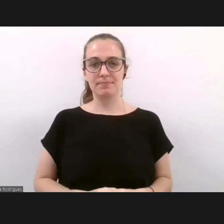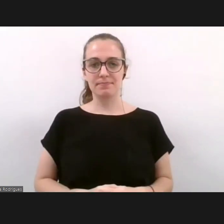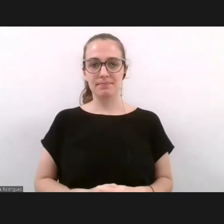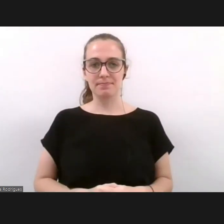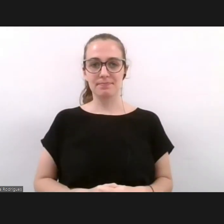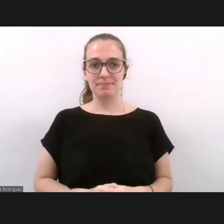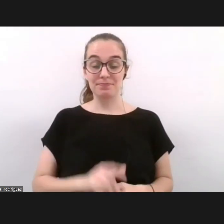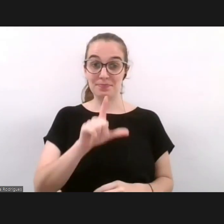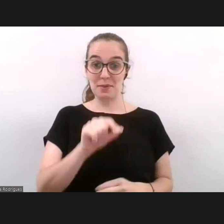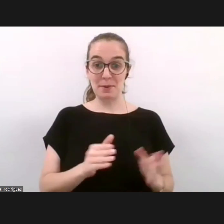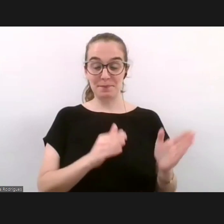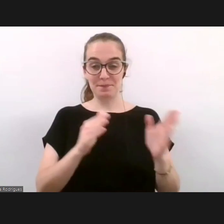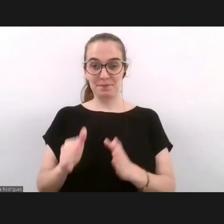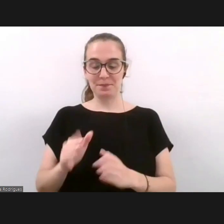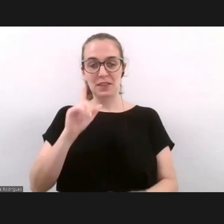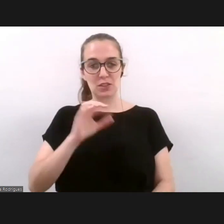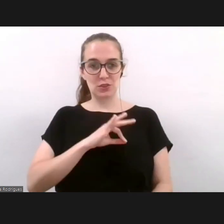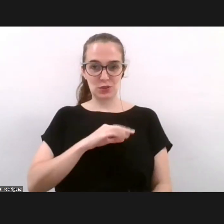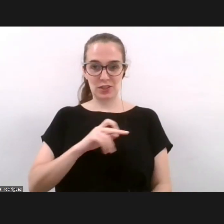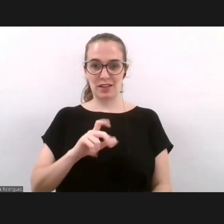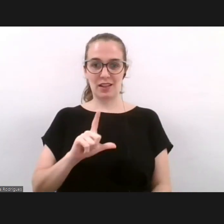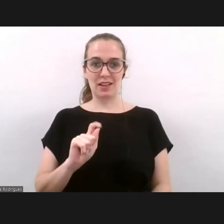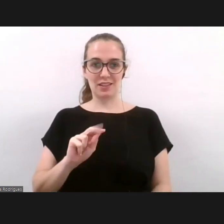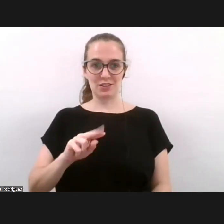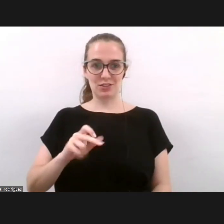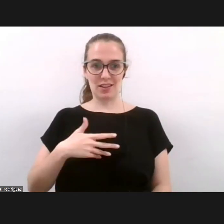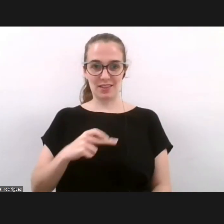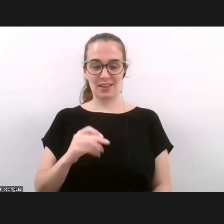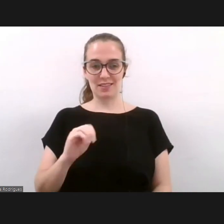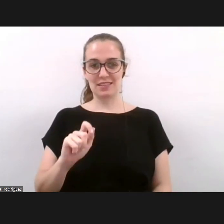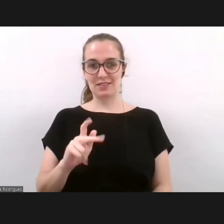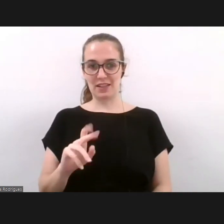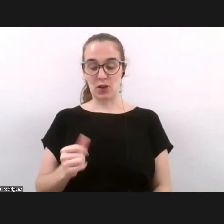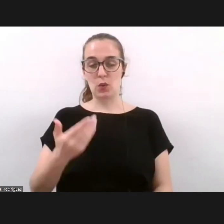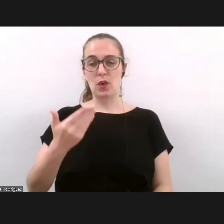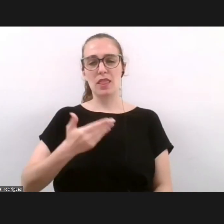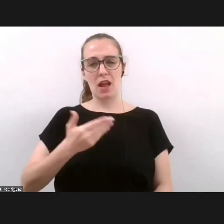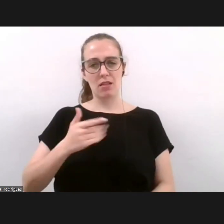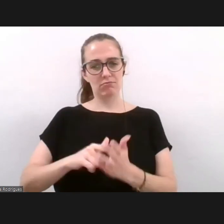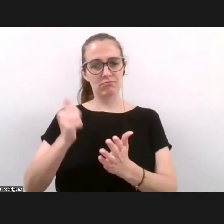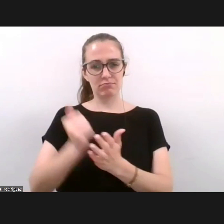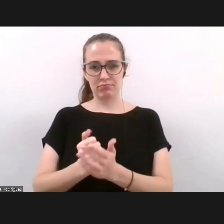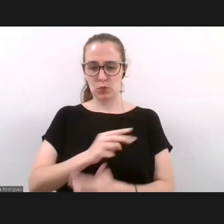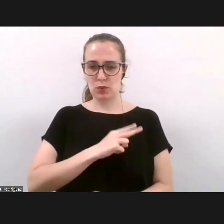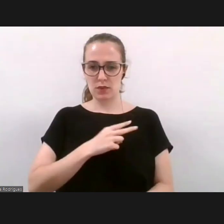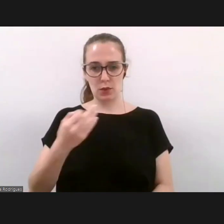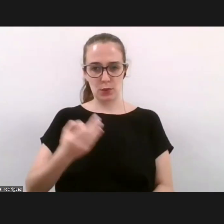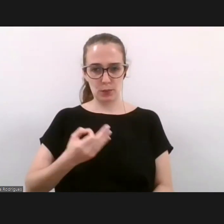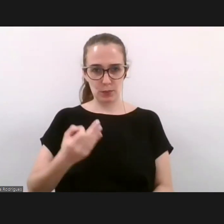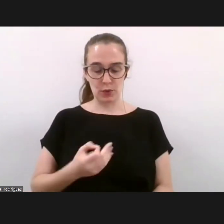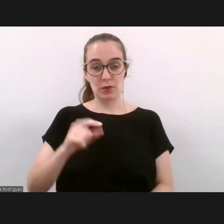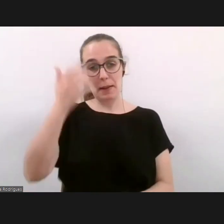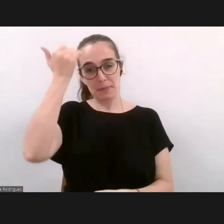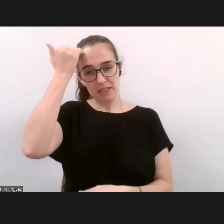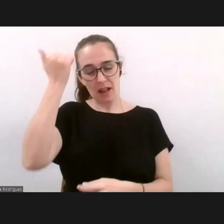E temos também connosco Alexandra Severino, licenciada em Direito pela Faculdade de Direito da Universidade do Porto, mestra em